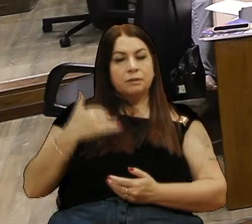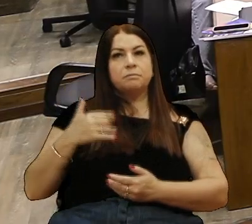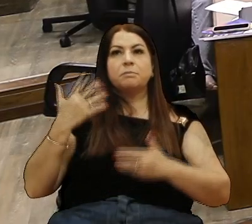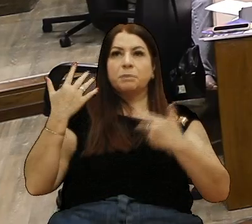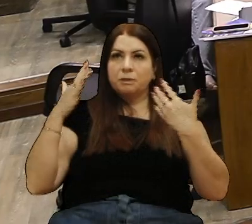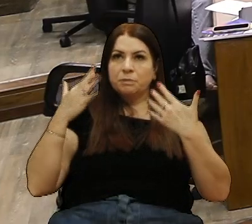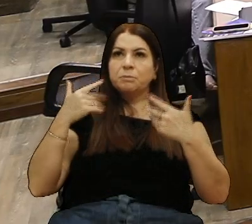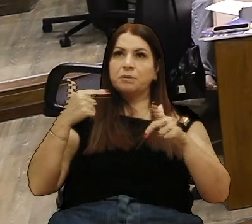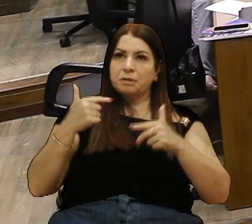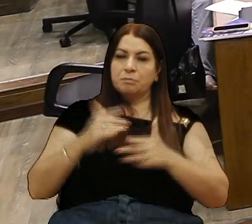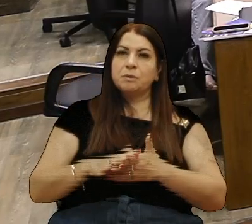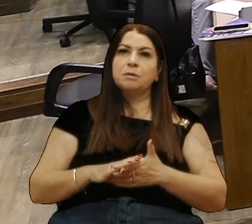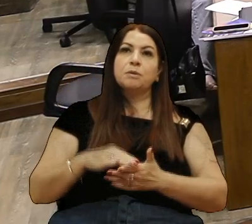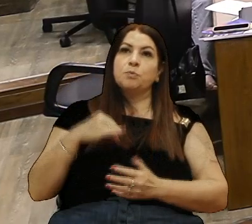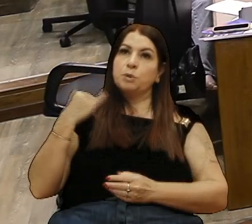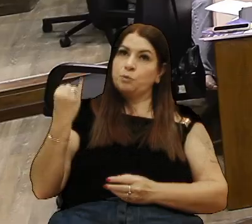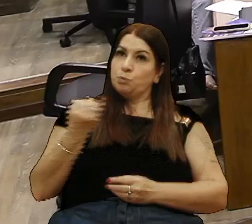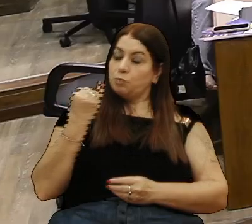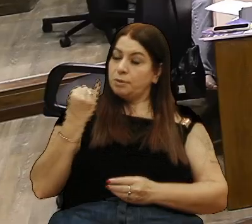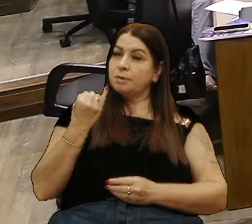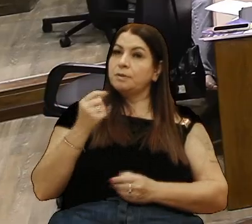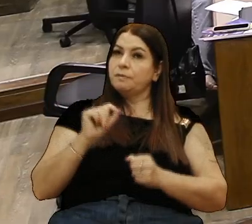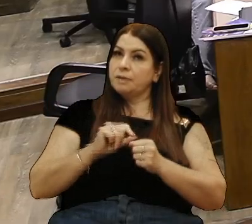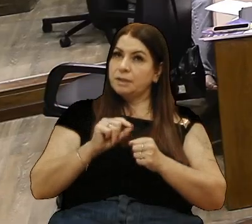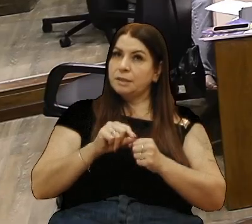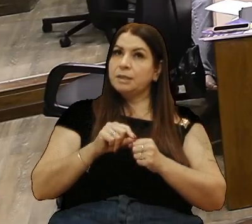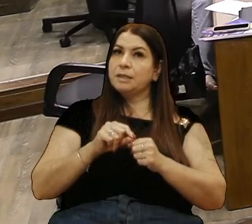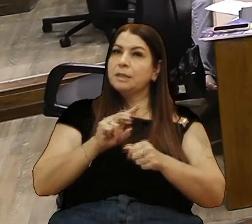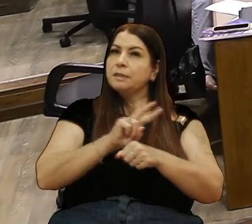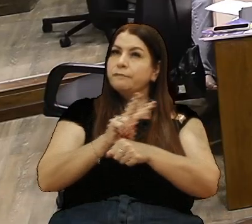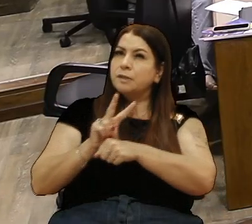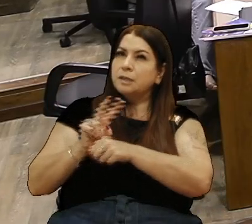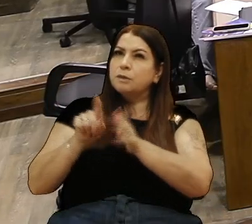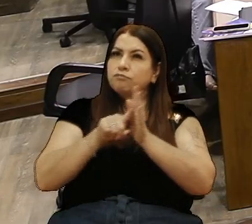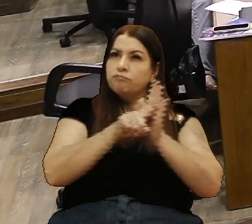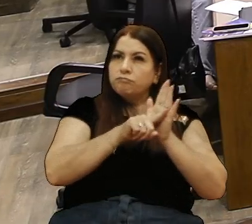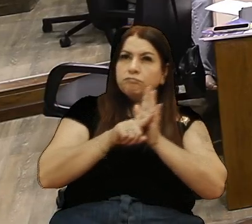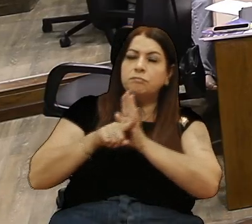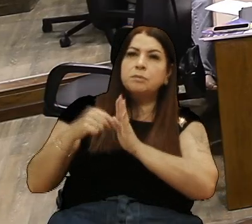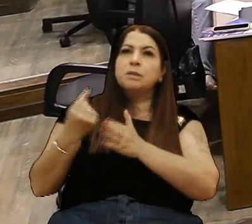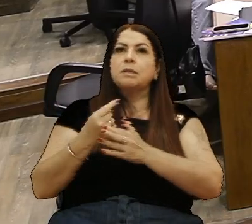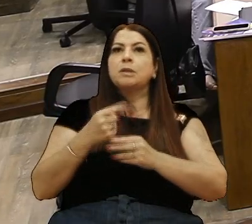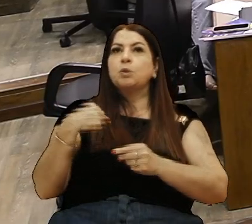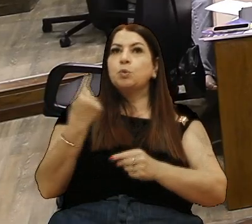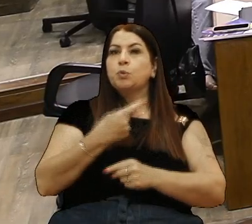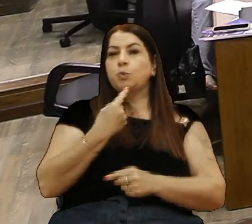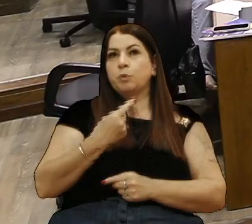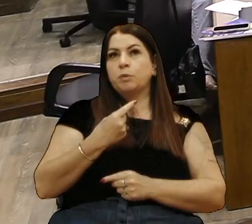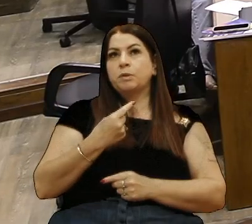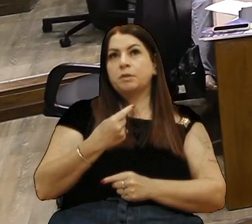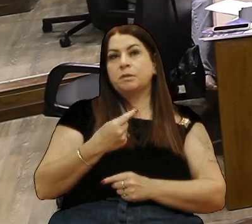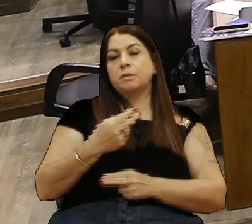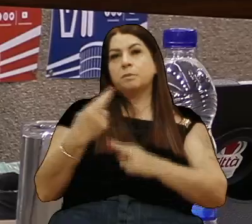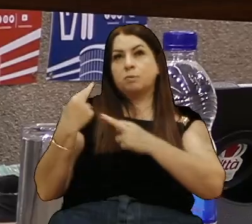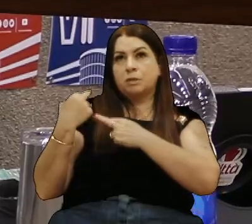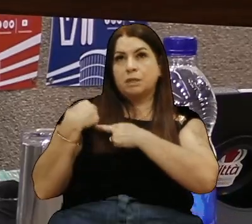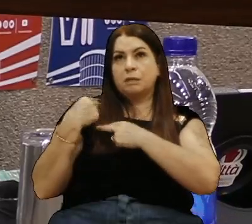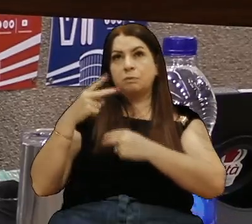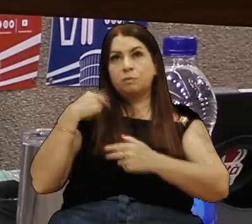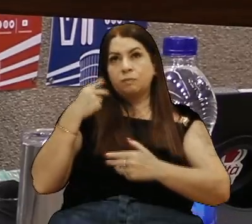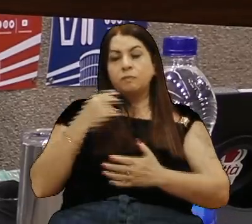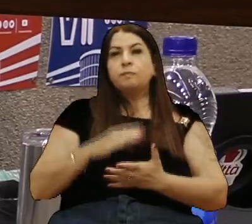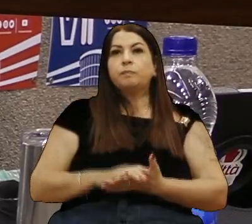parabéns pelo seu trabalho. É muito importante a gente realizar essas fiscalizações, né? Esse é uma das nossas prerrogativas quanto